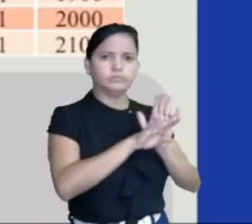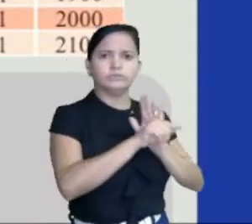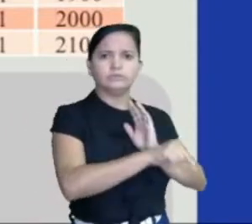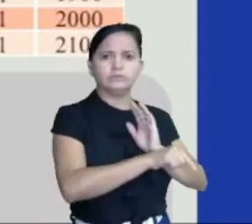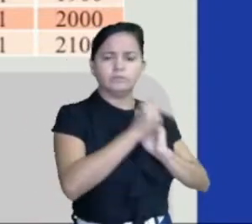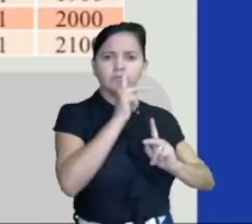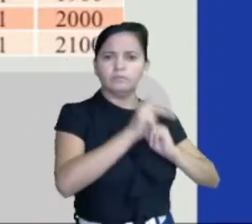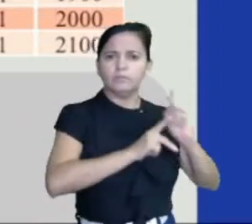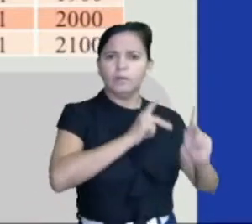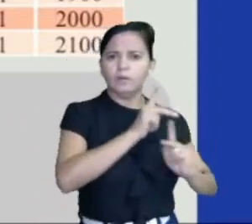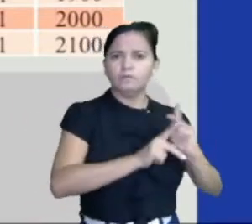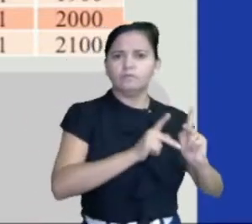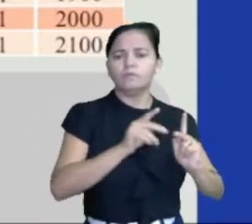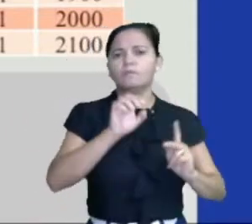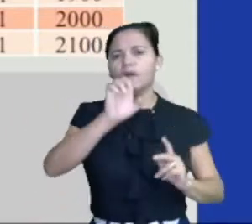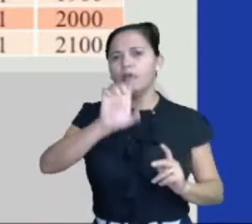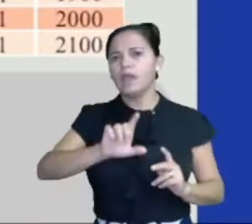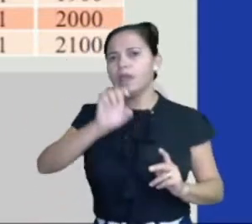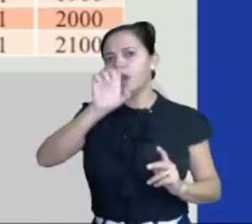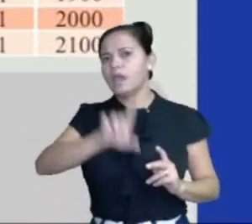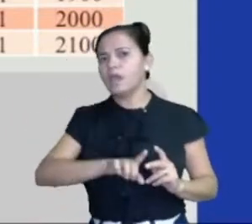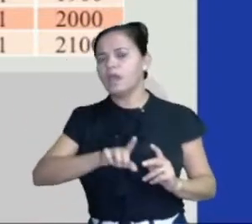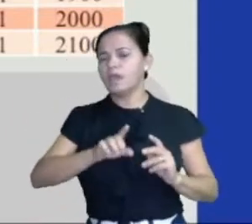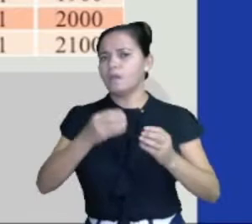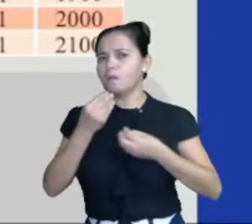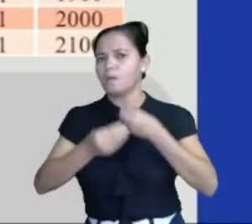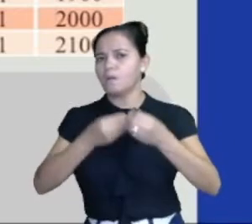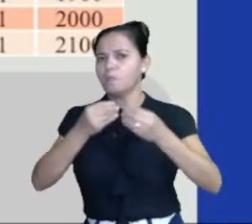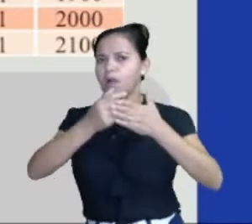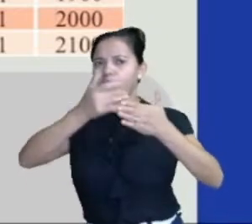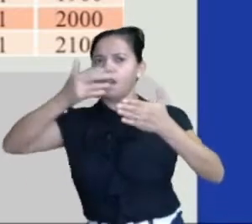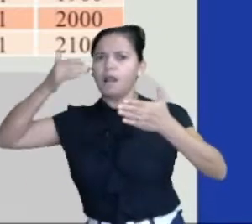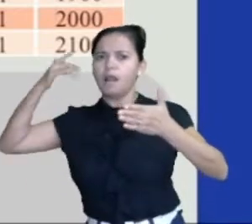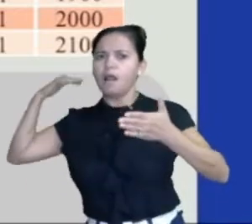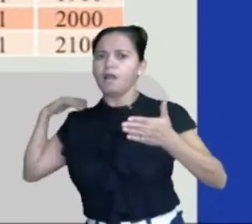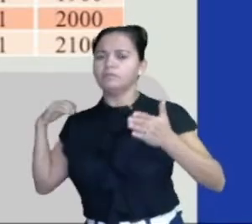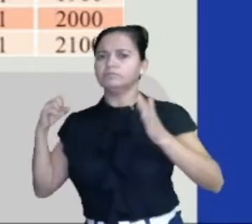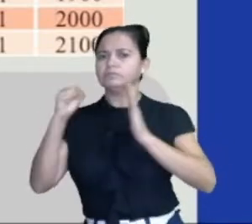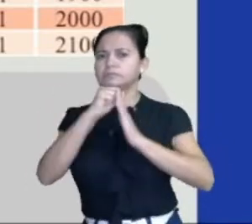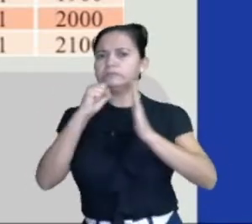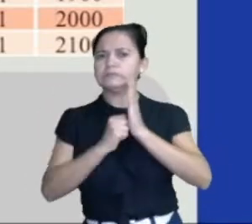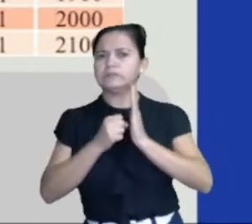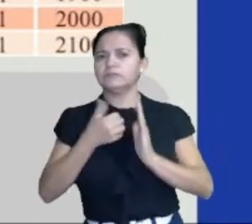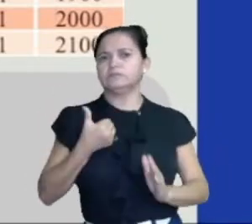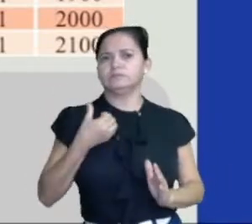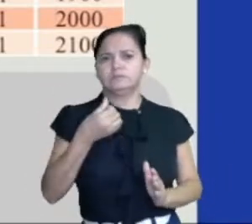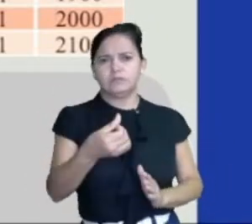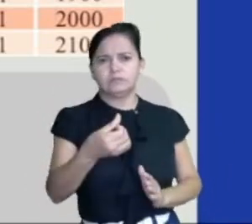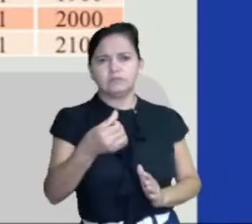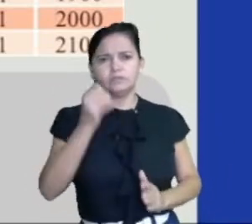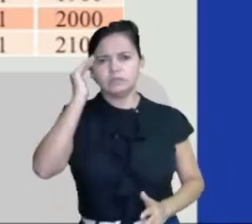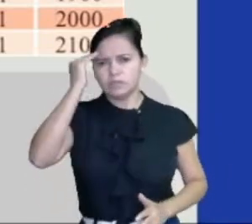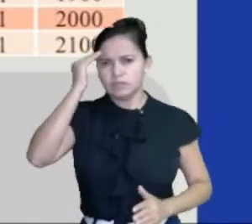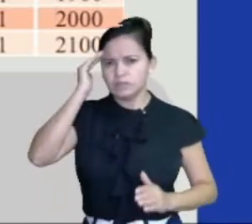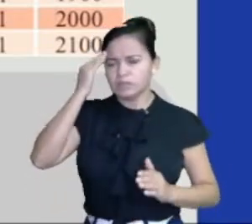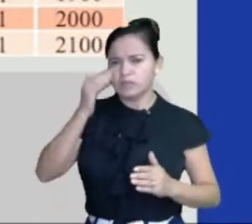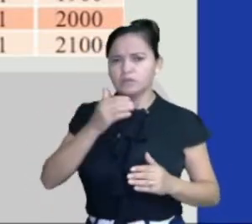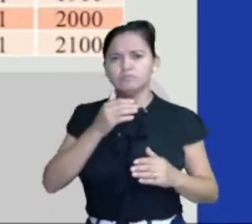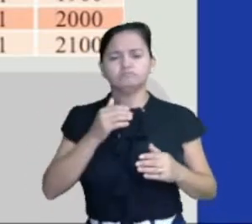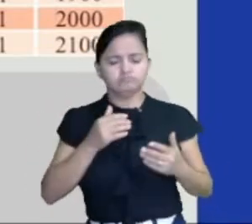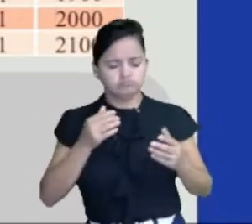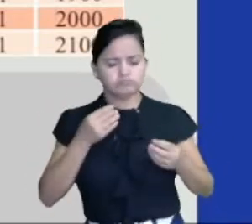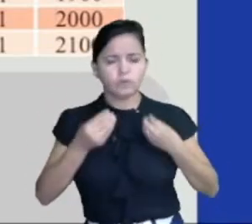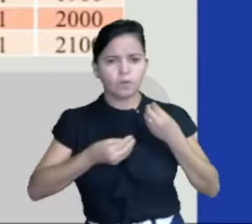uma divisão de um período que compreende, século XV, século XVI,